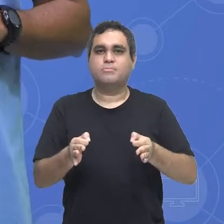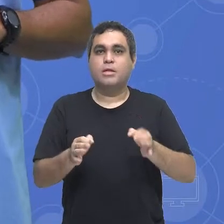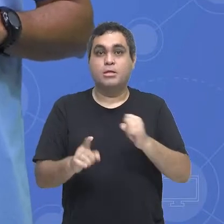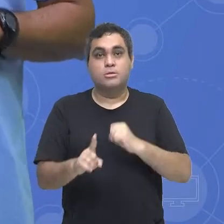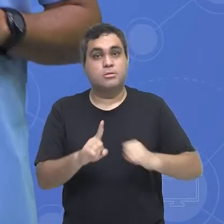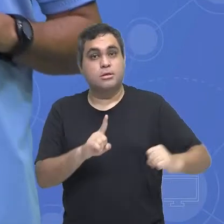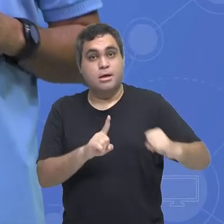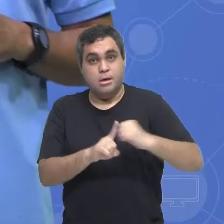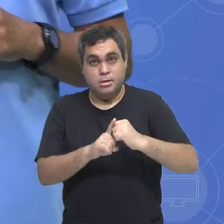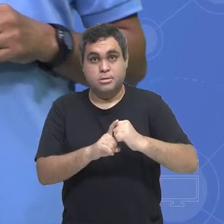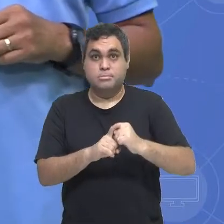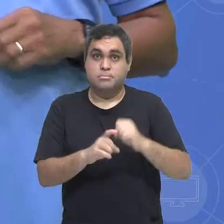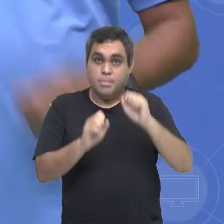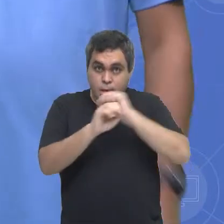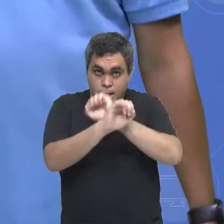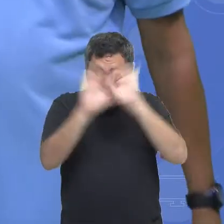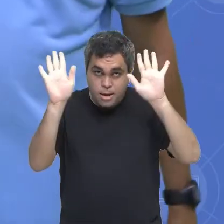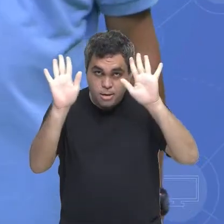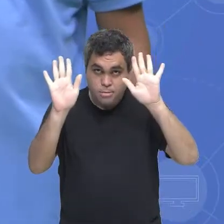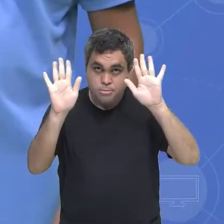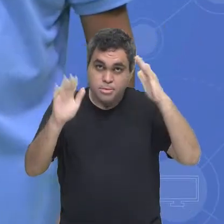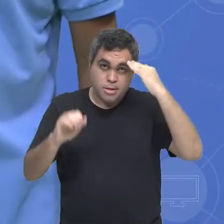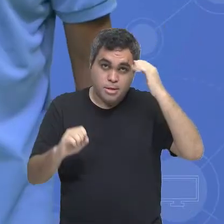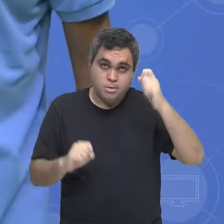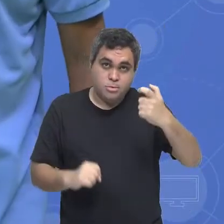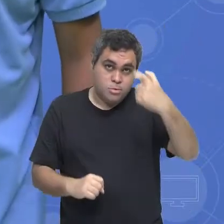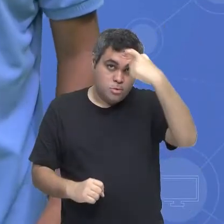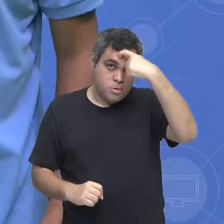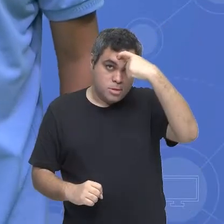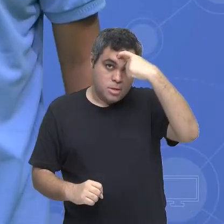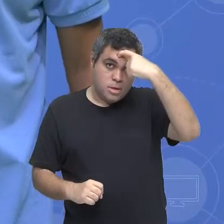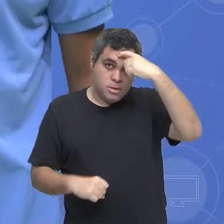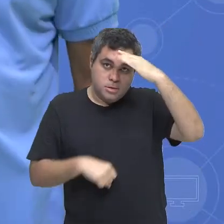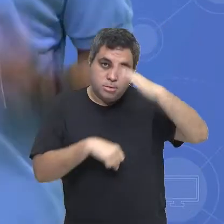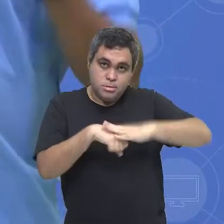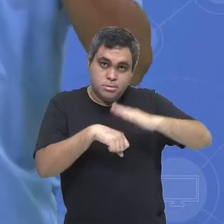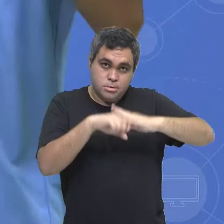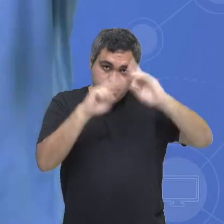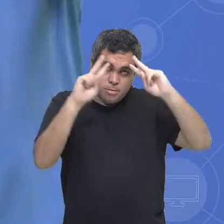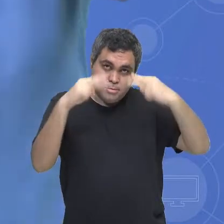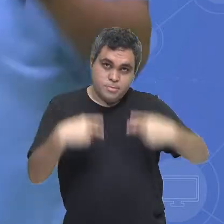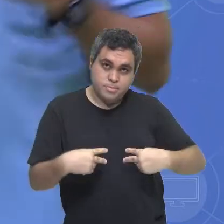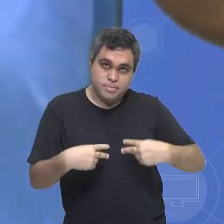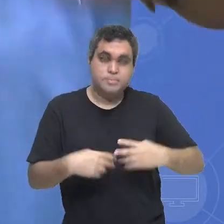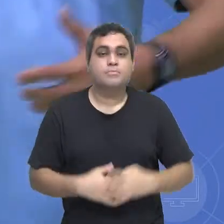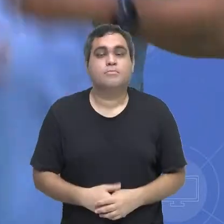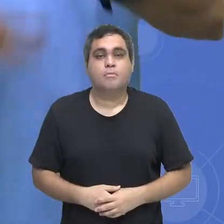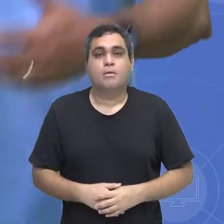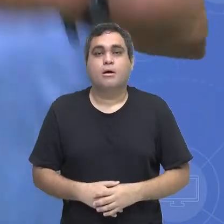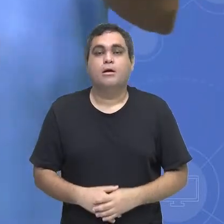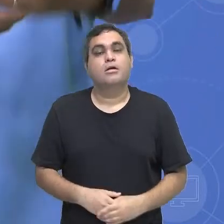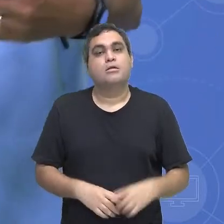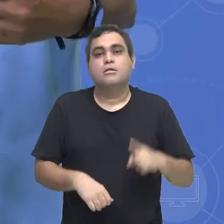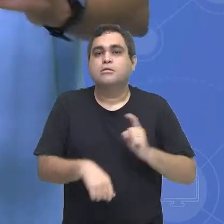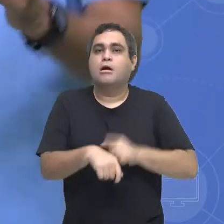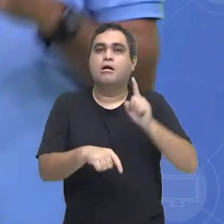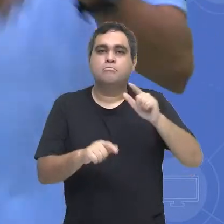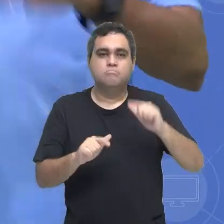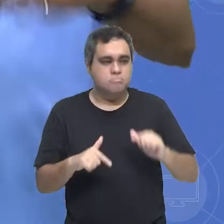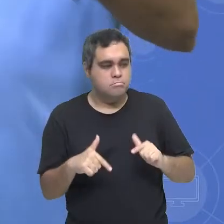de uma sociedade. Tá claro então isso daí? Consciência de si mesmo, tá? Para quando for tomar uma